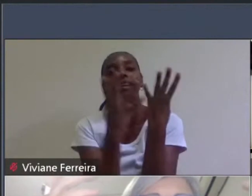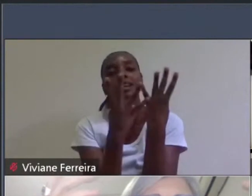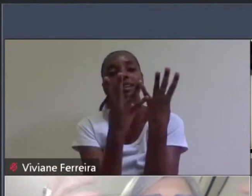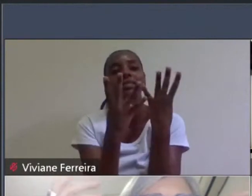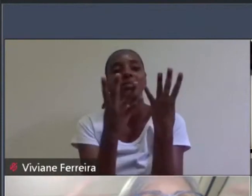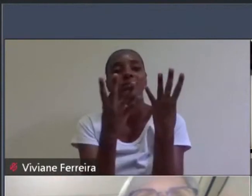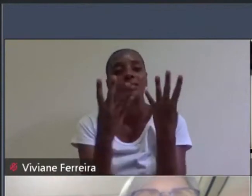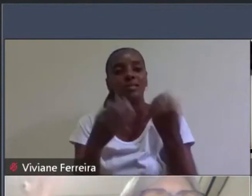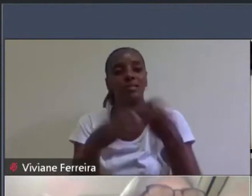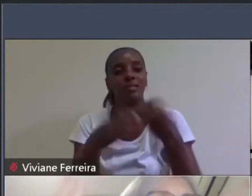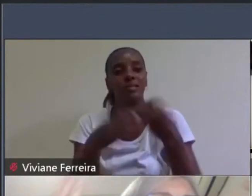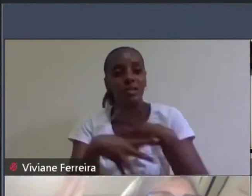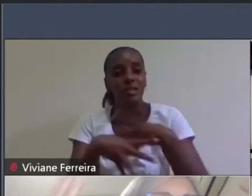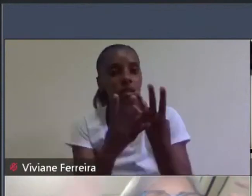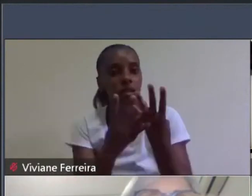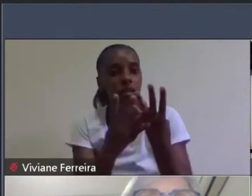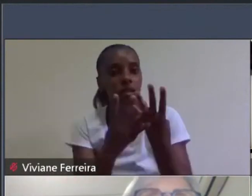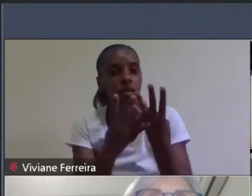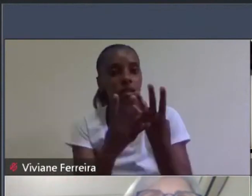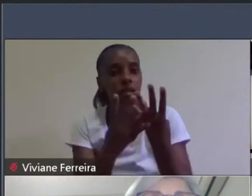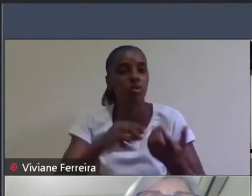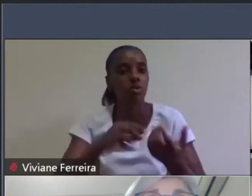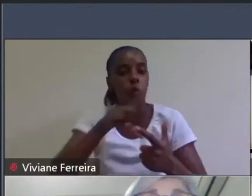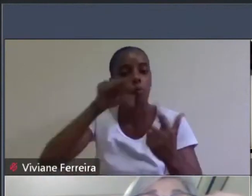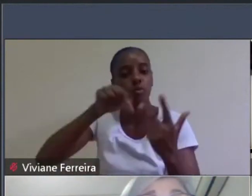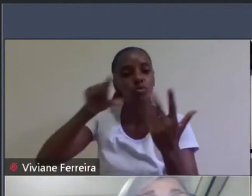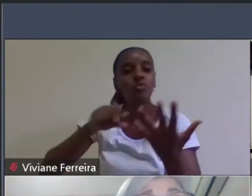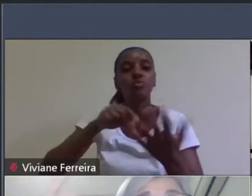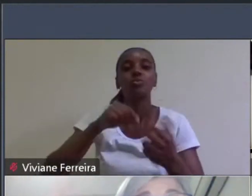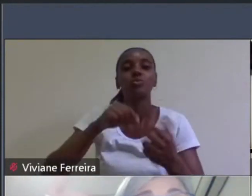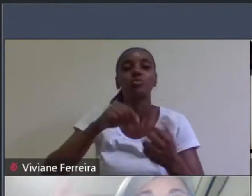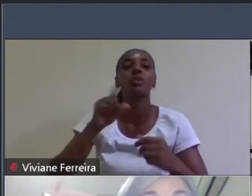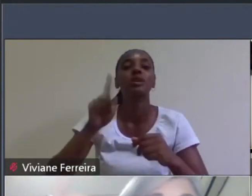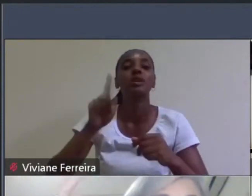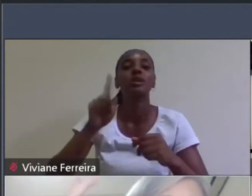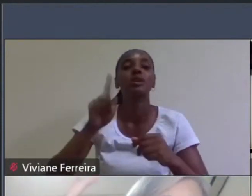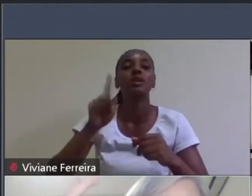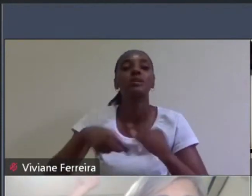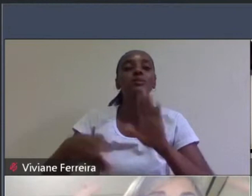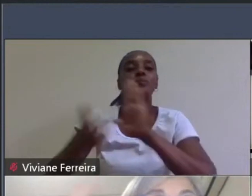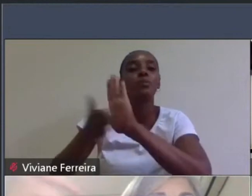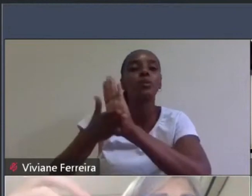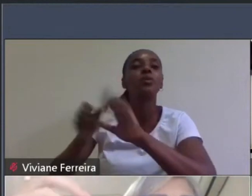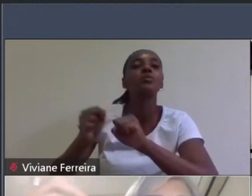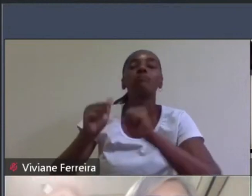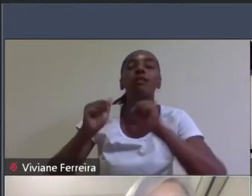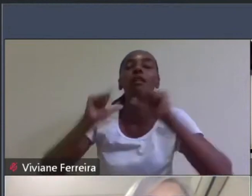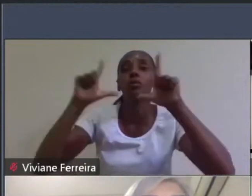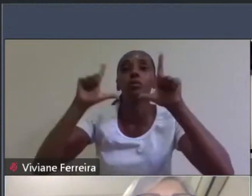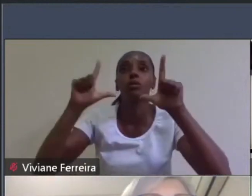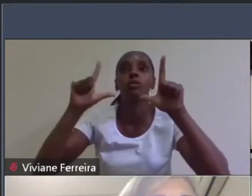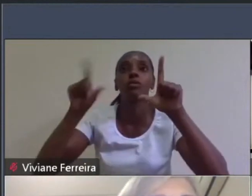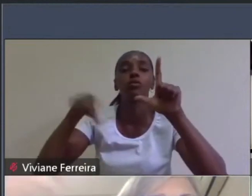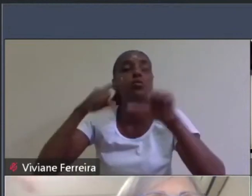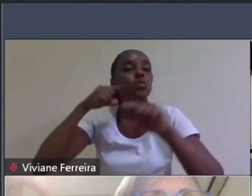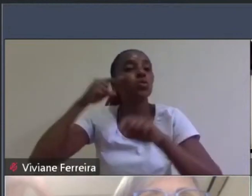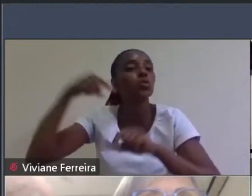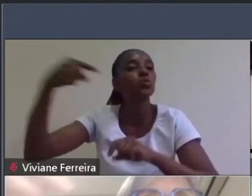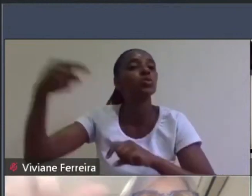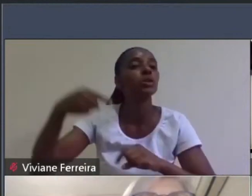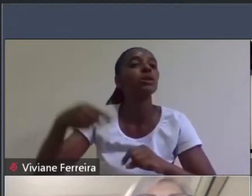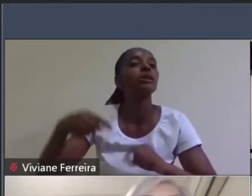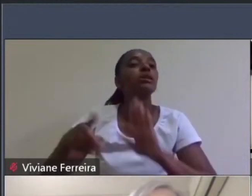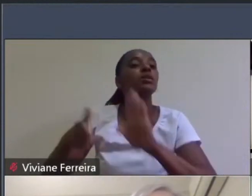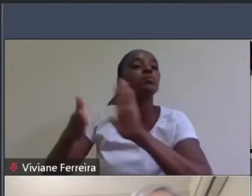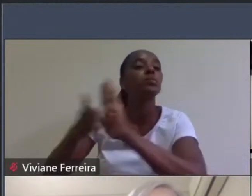acorda de manhã com propósitos, né? E se a gente tem propósitos do bem, de fazer uma sociedade